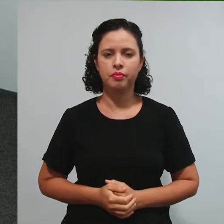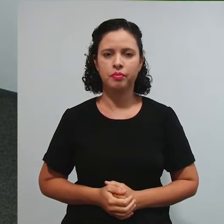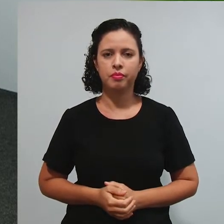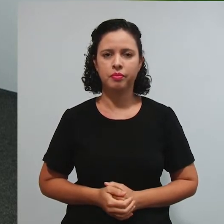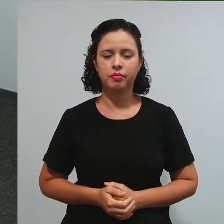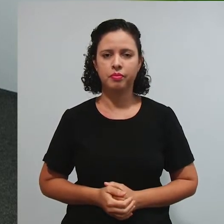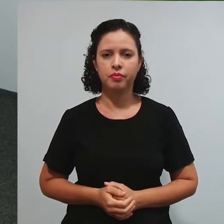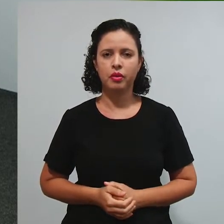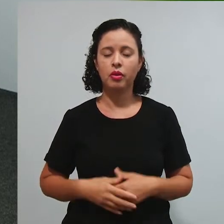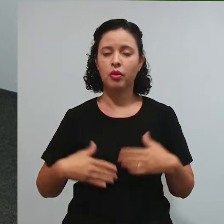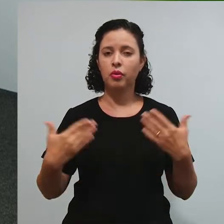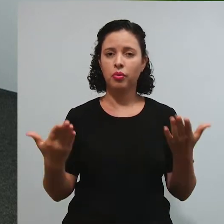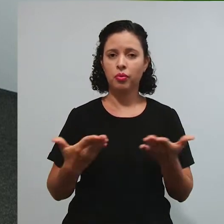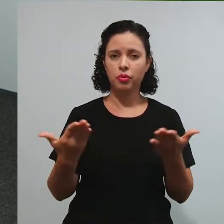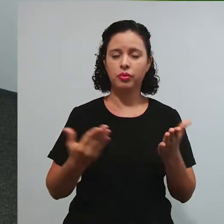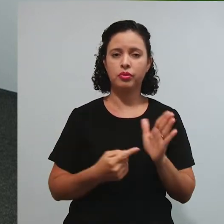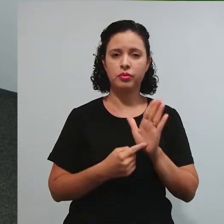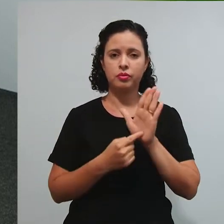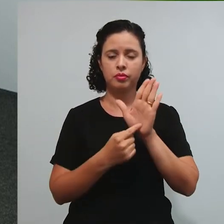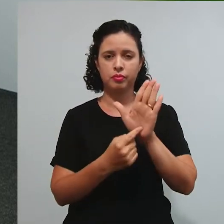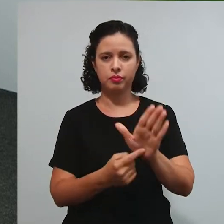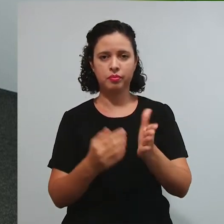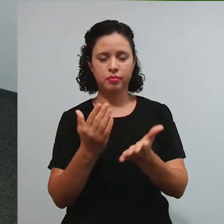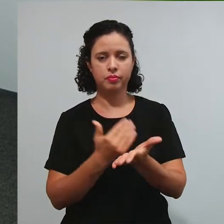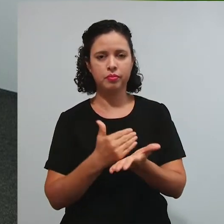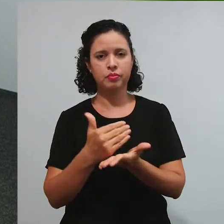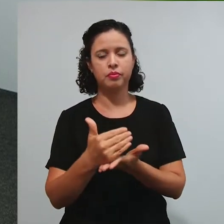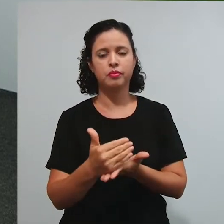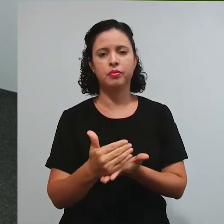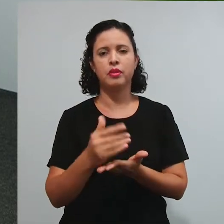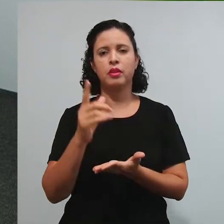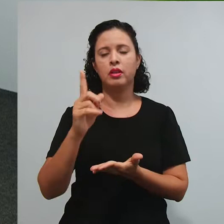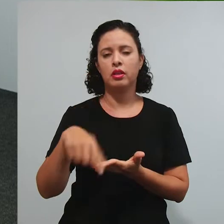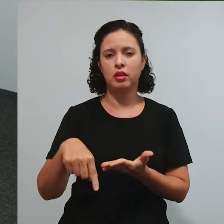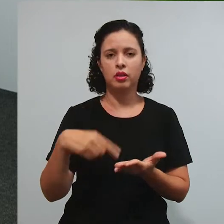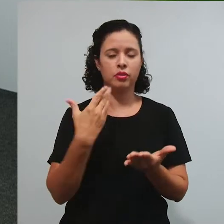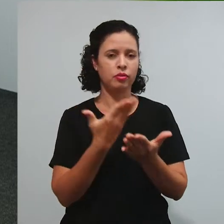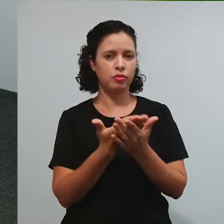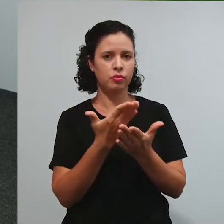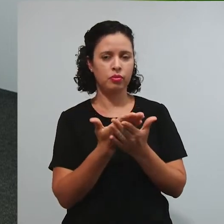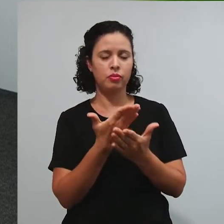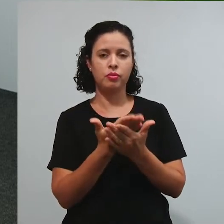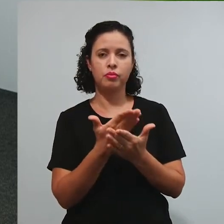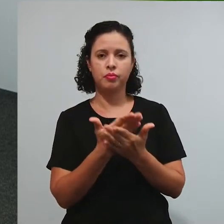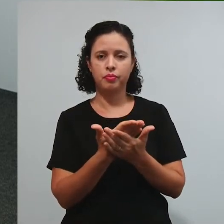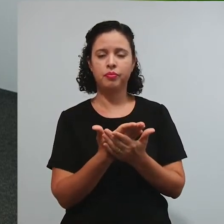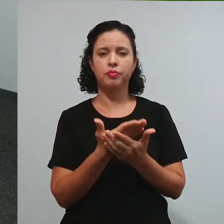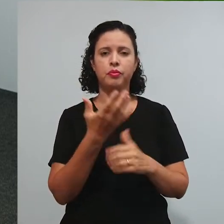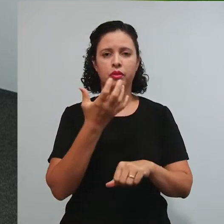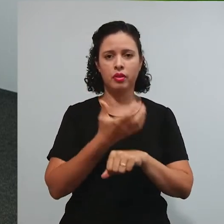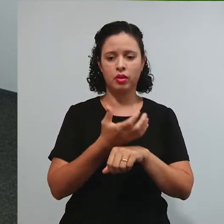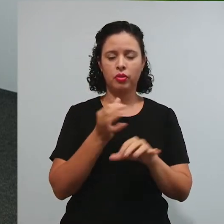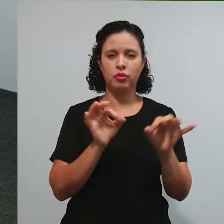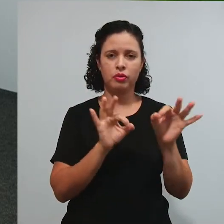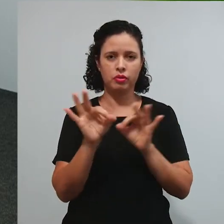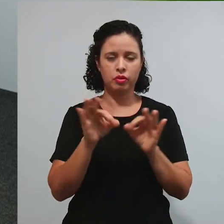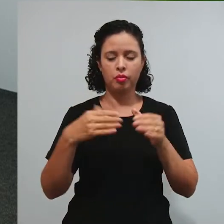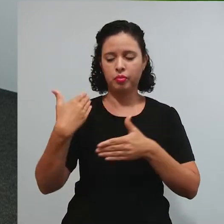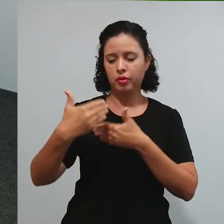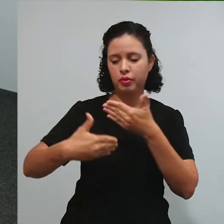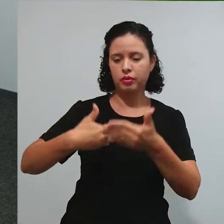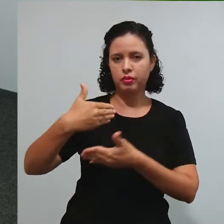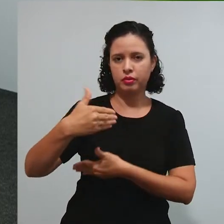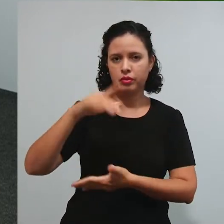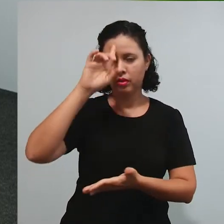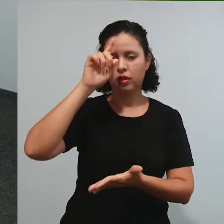Então, hoje nós vamos começar, de fato, a nossa primeira aula da disciplina de organizações, processos e tomada